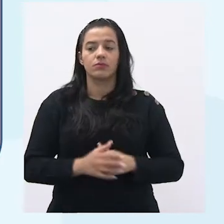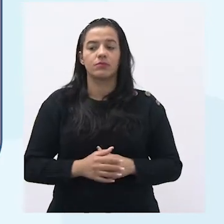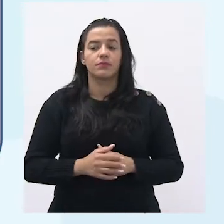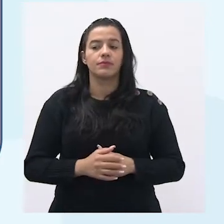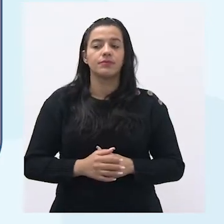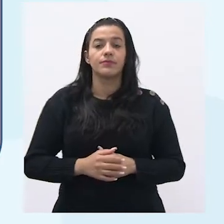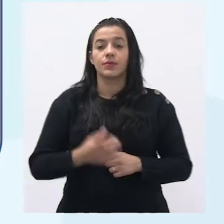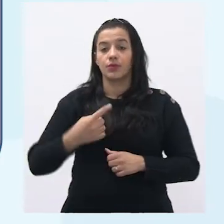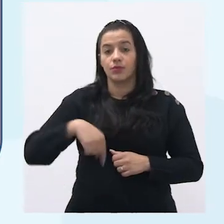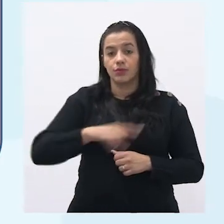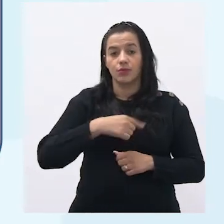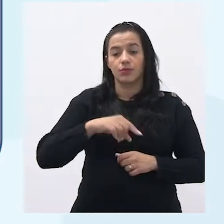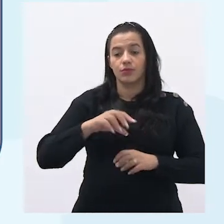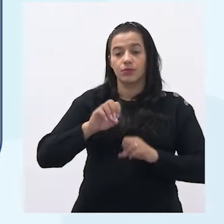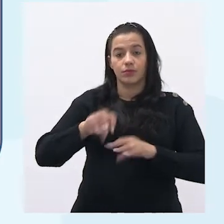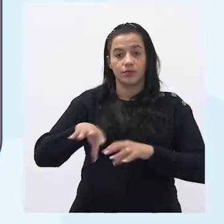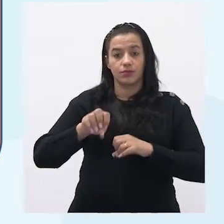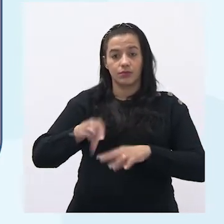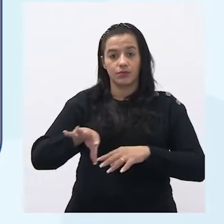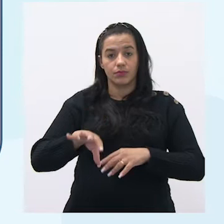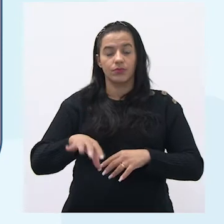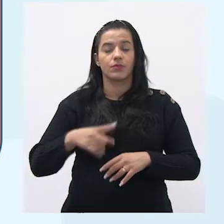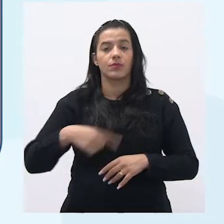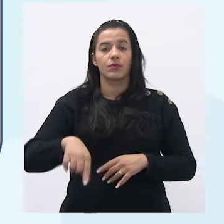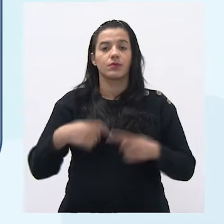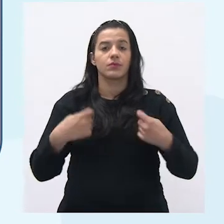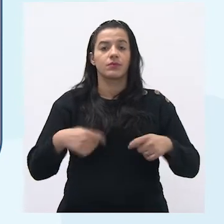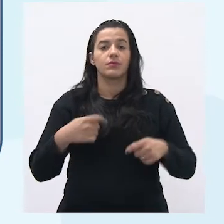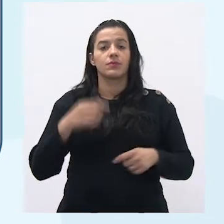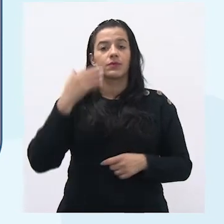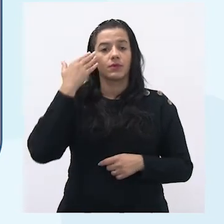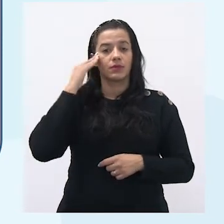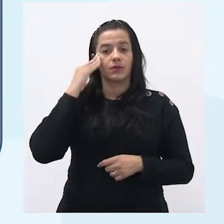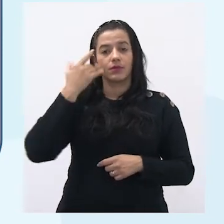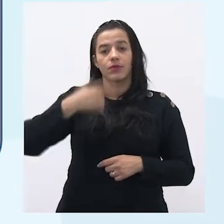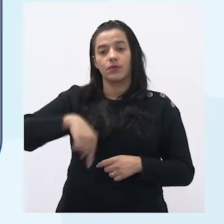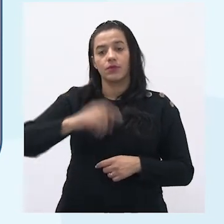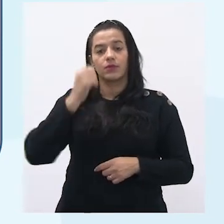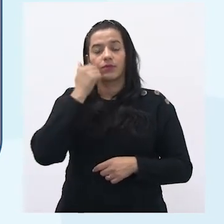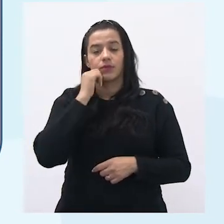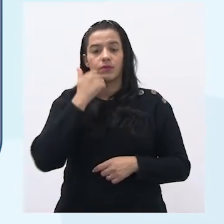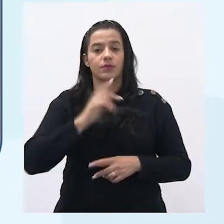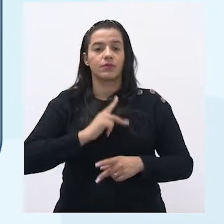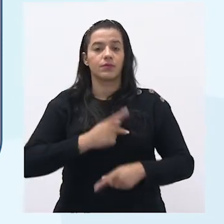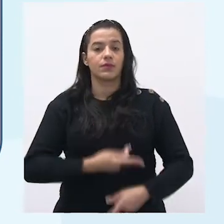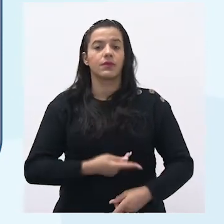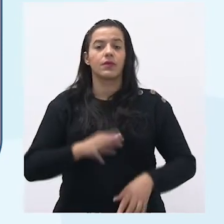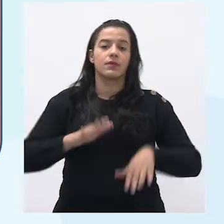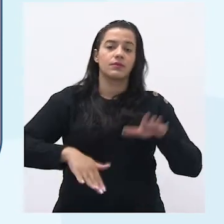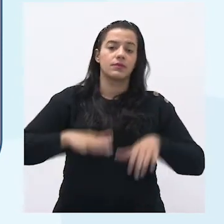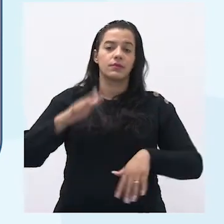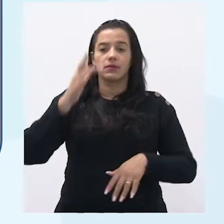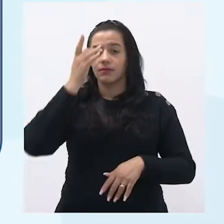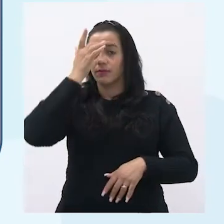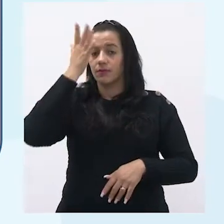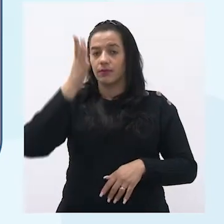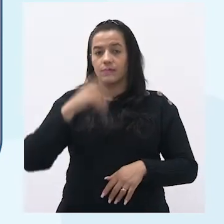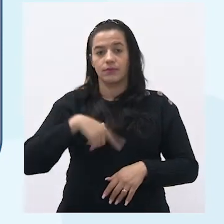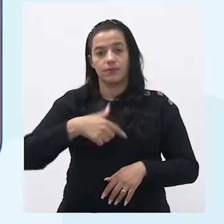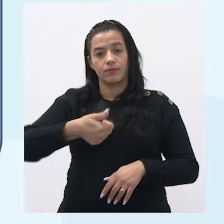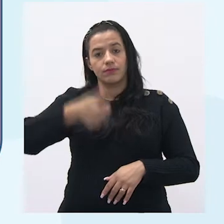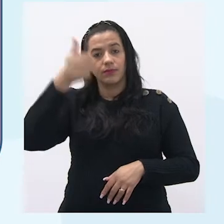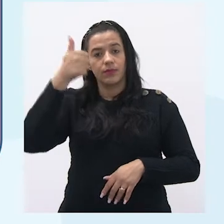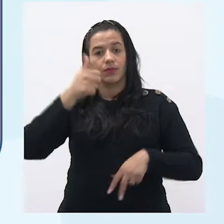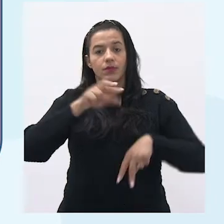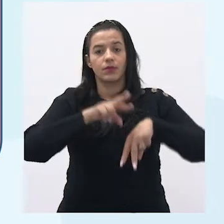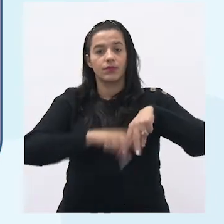enquanto educadores, é entender, principalmente nós de ciências humanas temos uma facilidade melhor até, né? Porque gênero é um